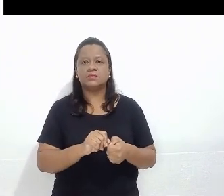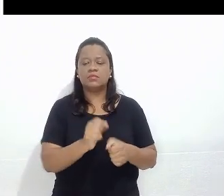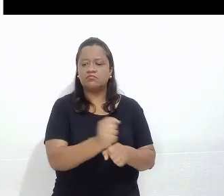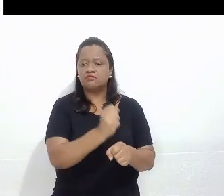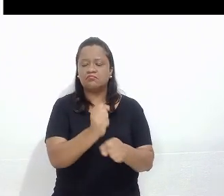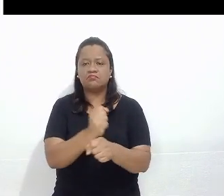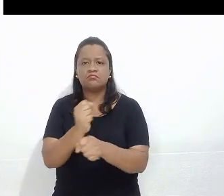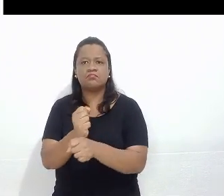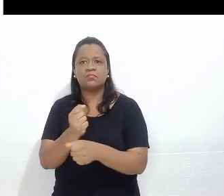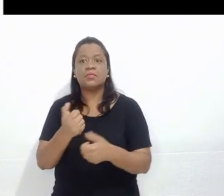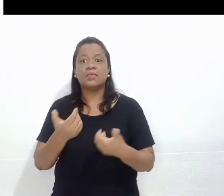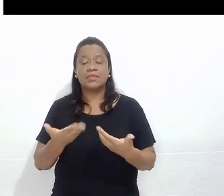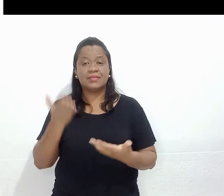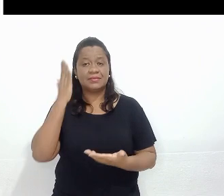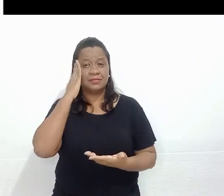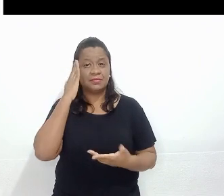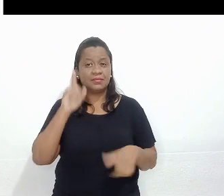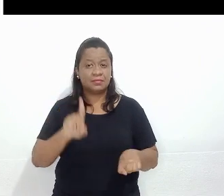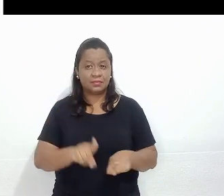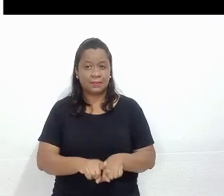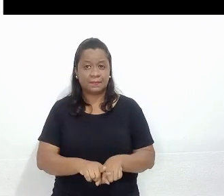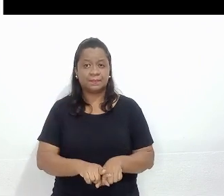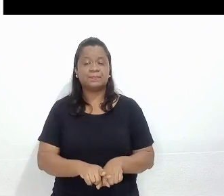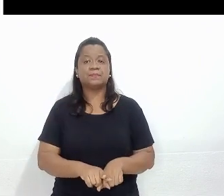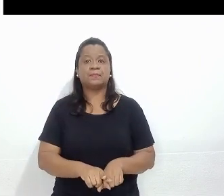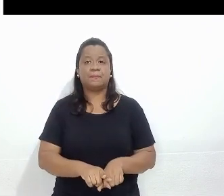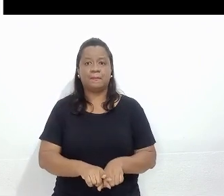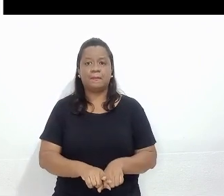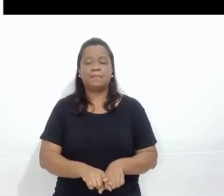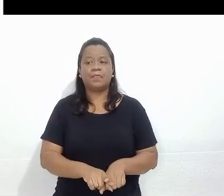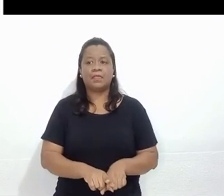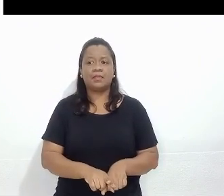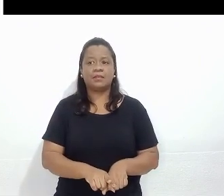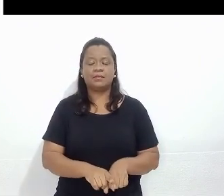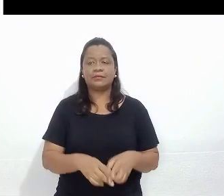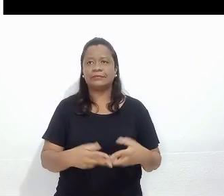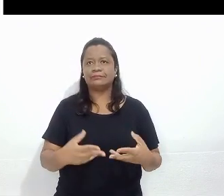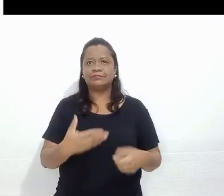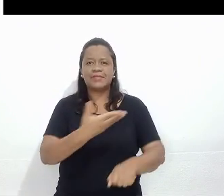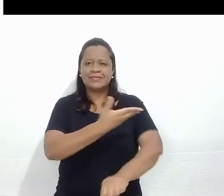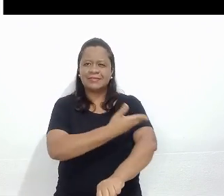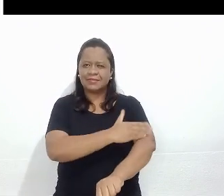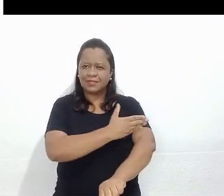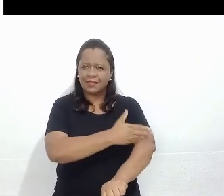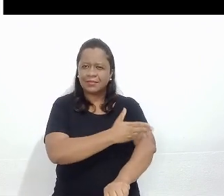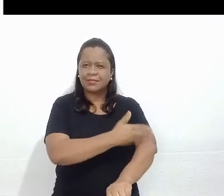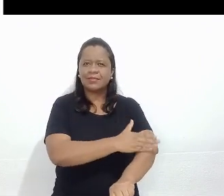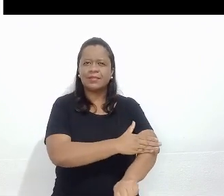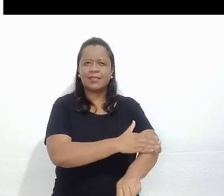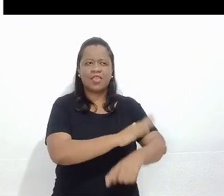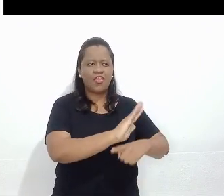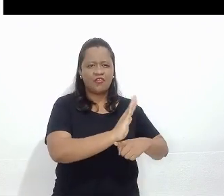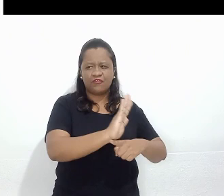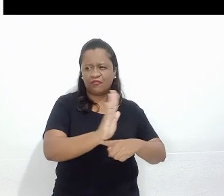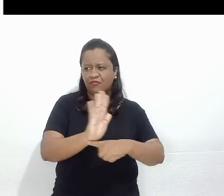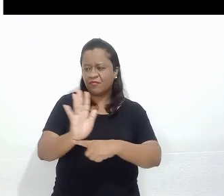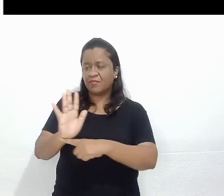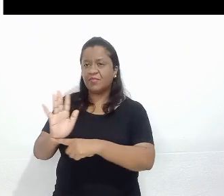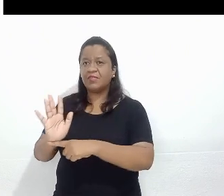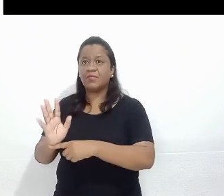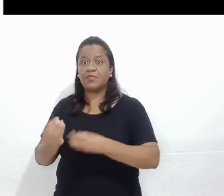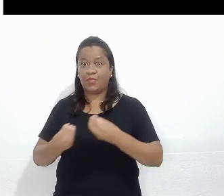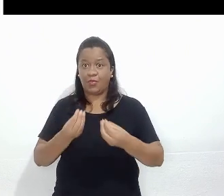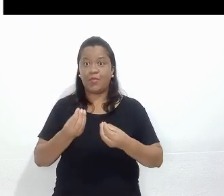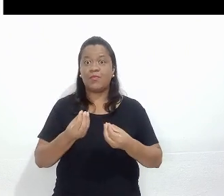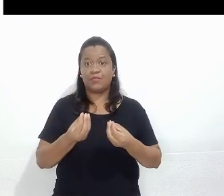assim, saber também que essa coisa de ensaiar o filme, como a gente já falou que é feito e tal,